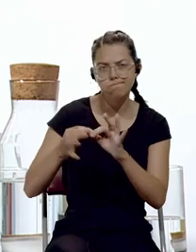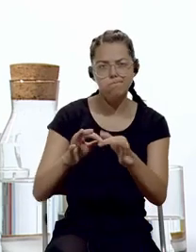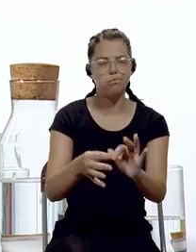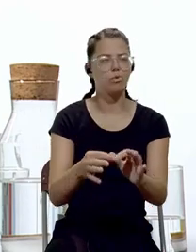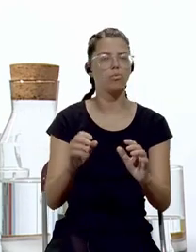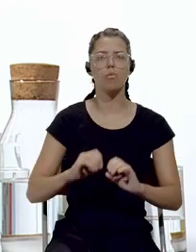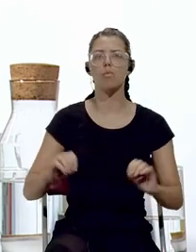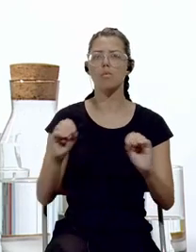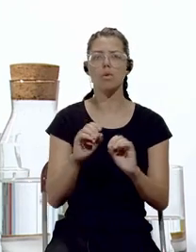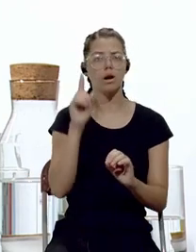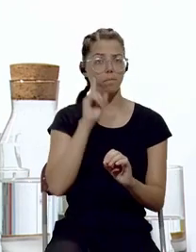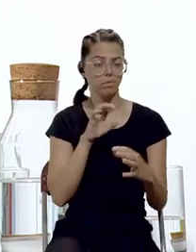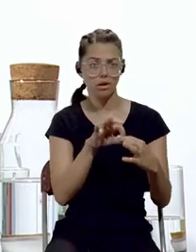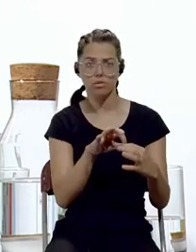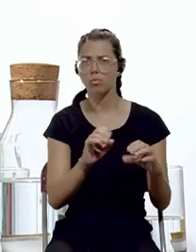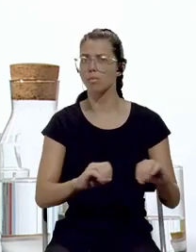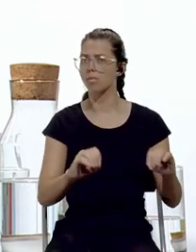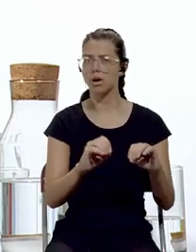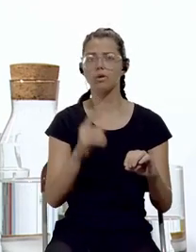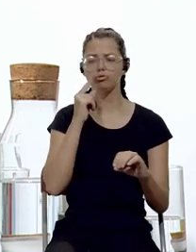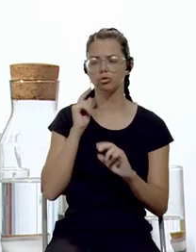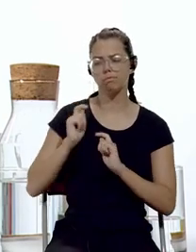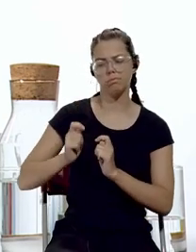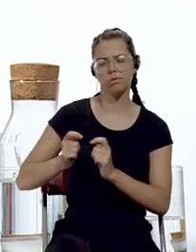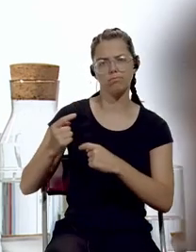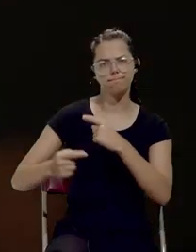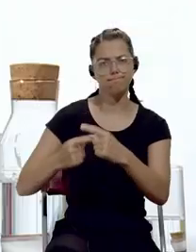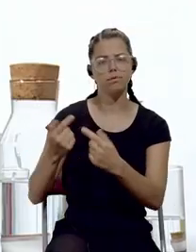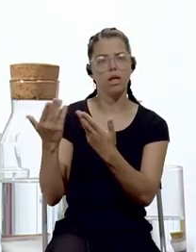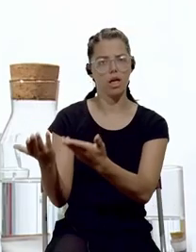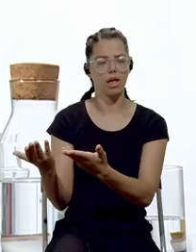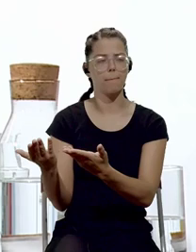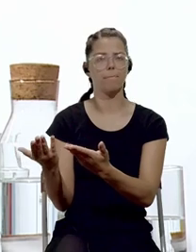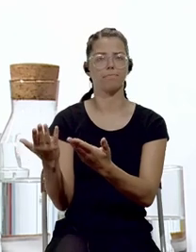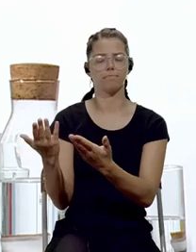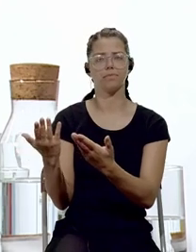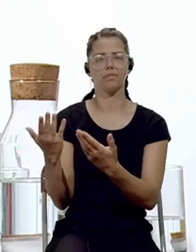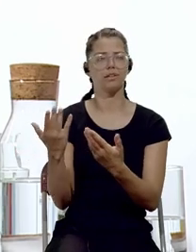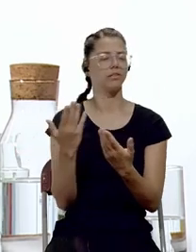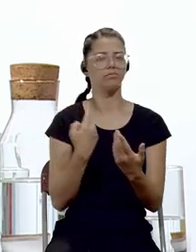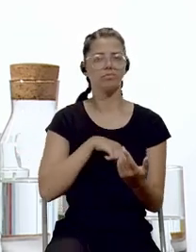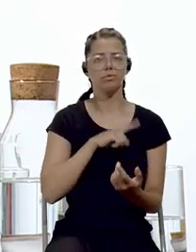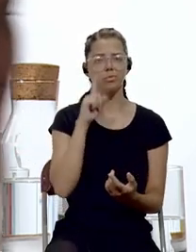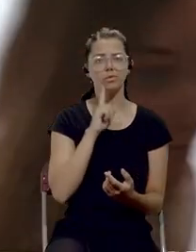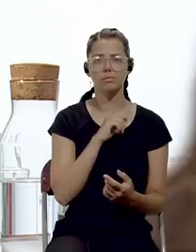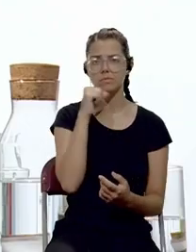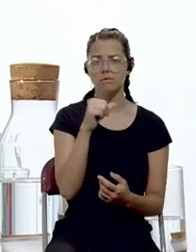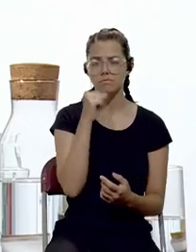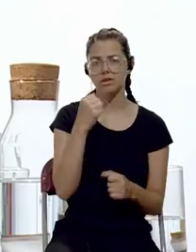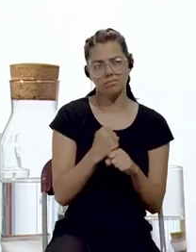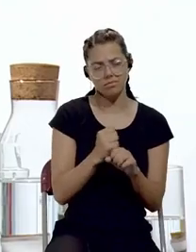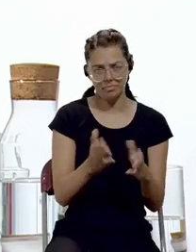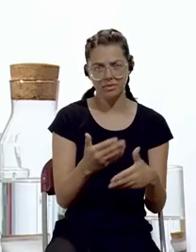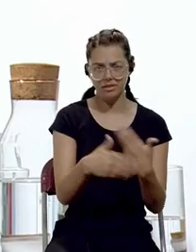de gerações de escritores uns para os outros não está feita, e é preciso nós fazermos esse trabalho. E